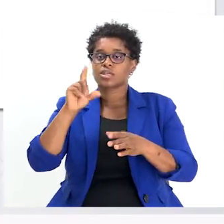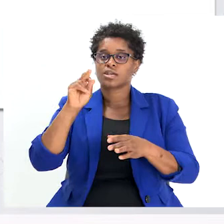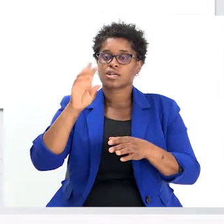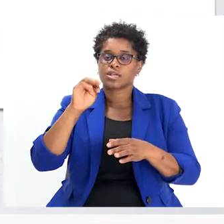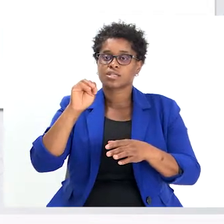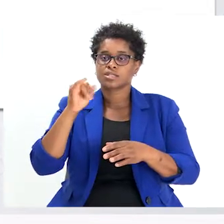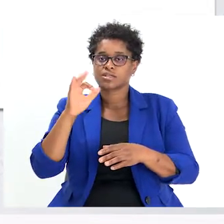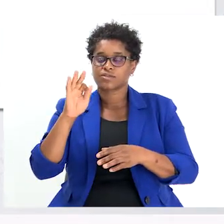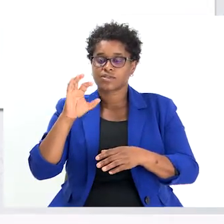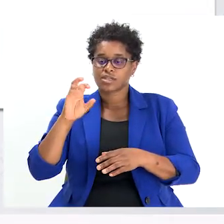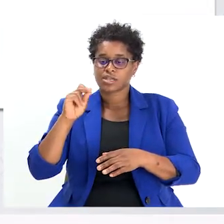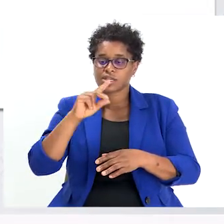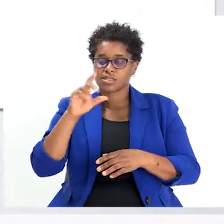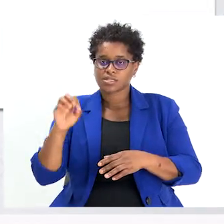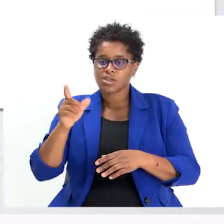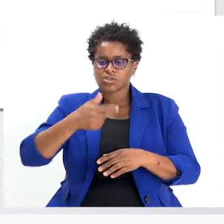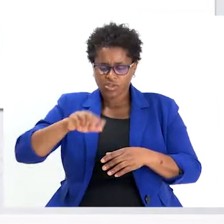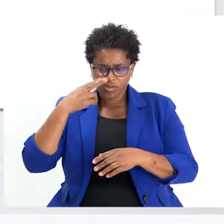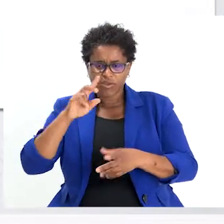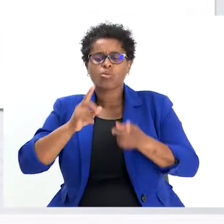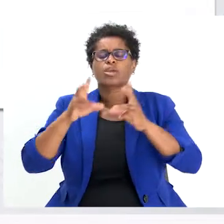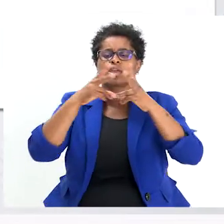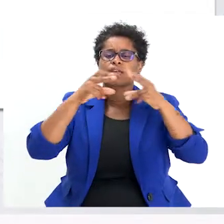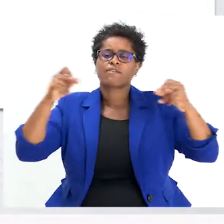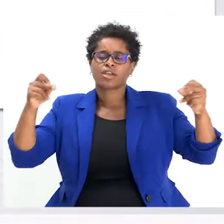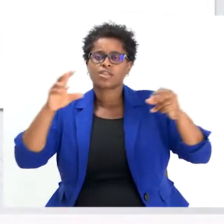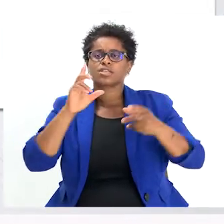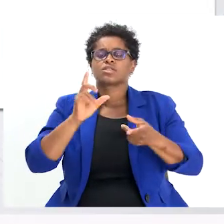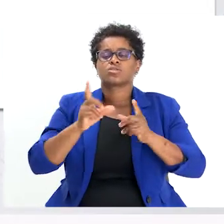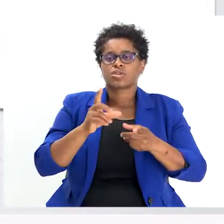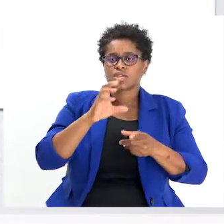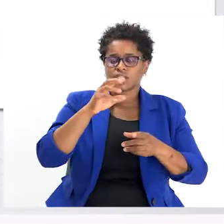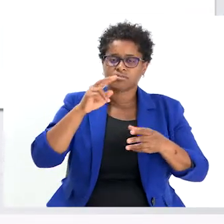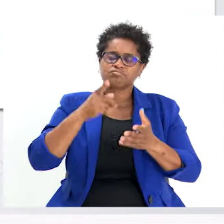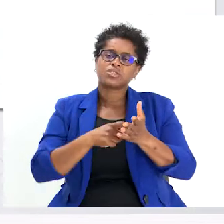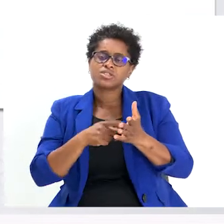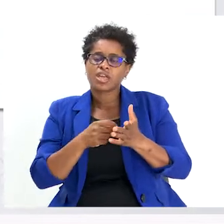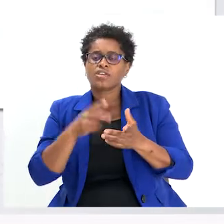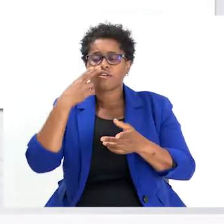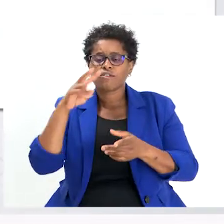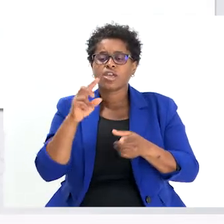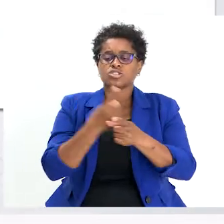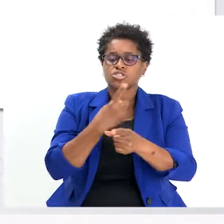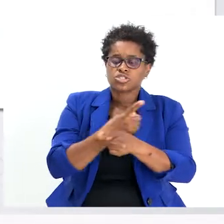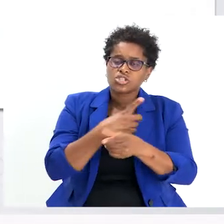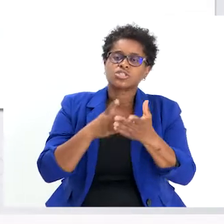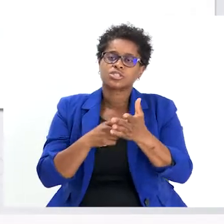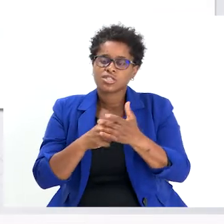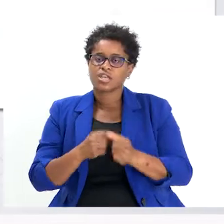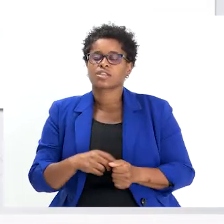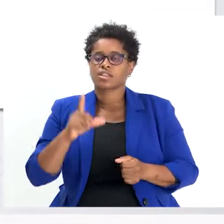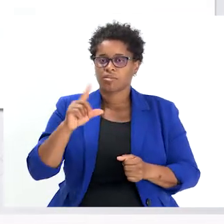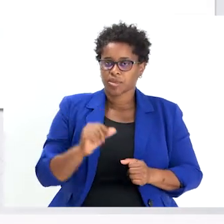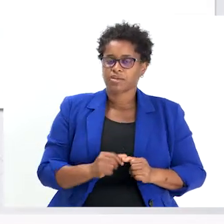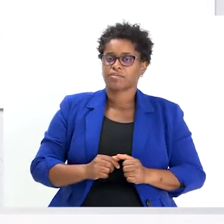vamos ver o conceito de necessidades, vamos ver as características das necessidades e